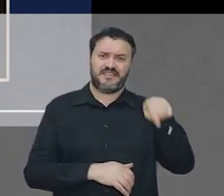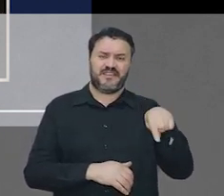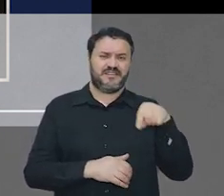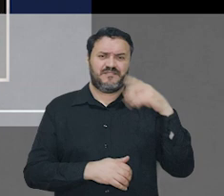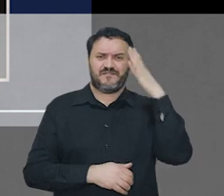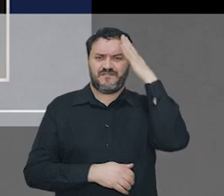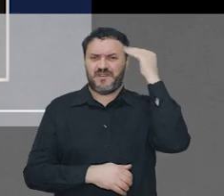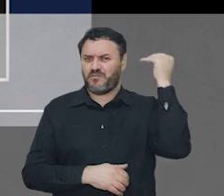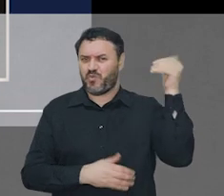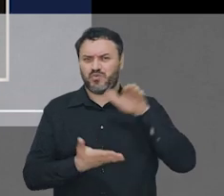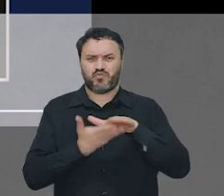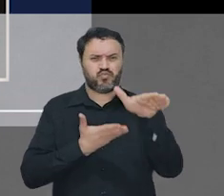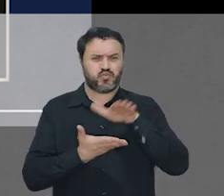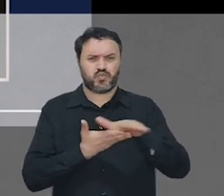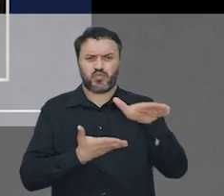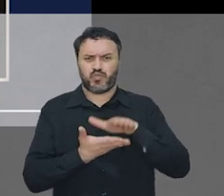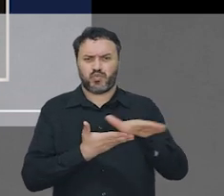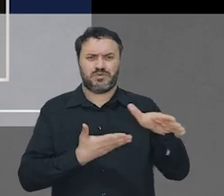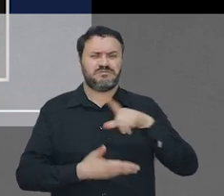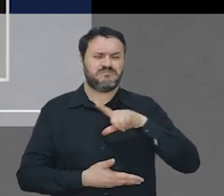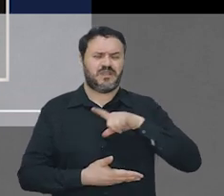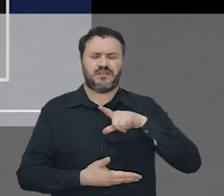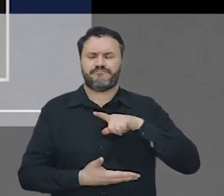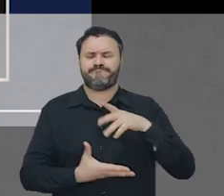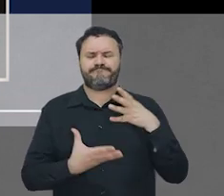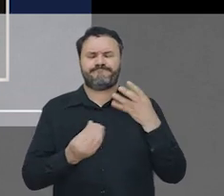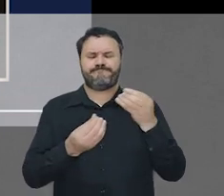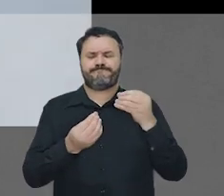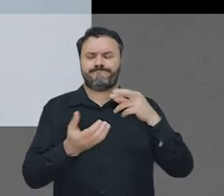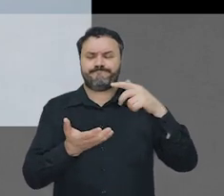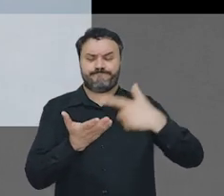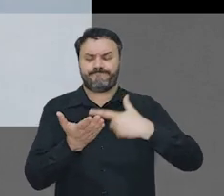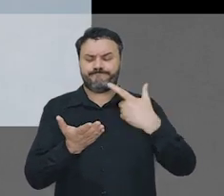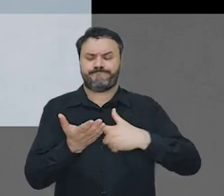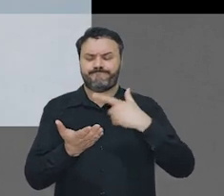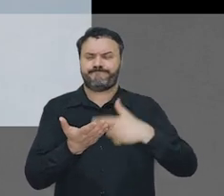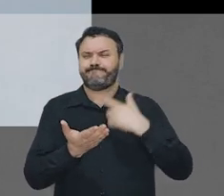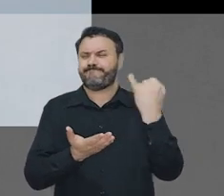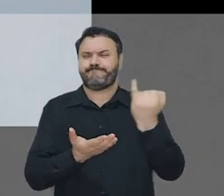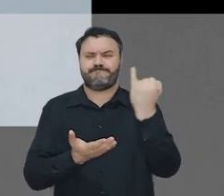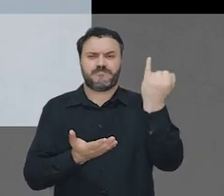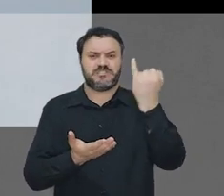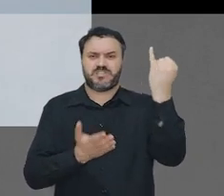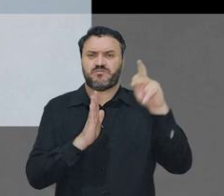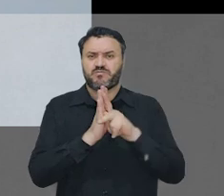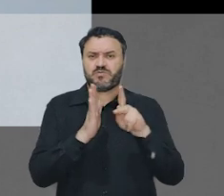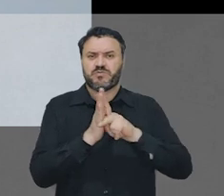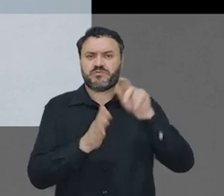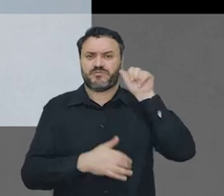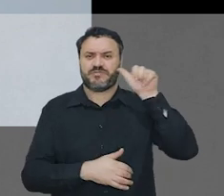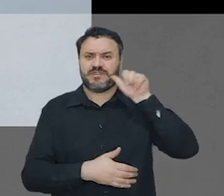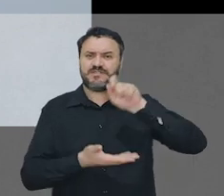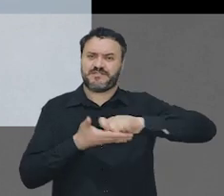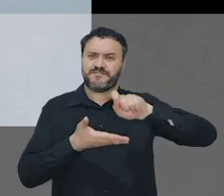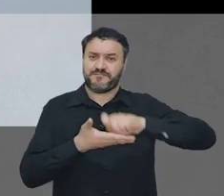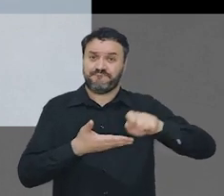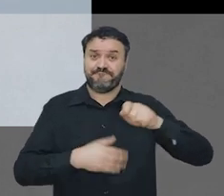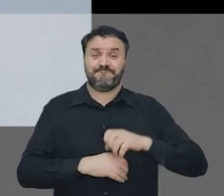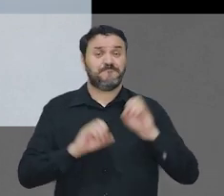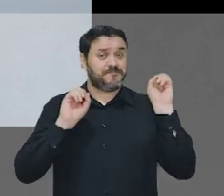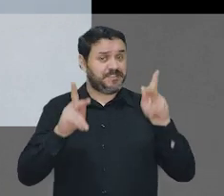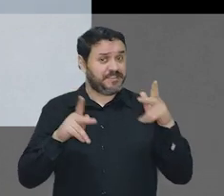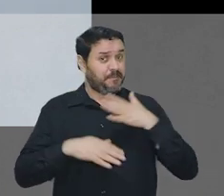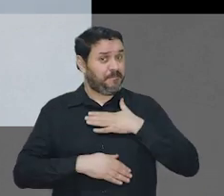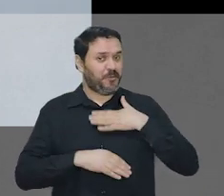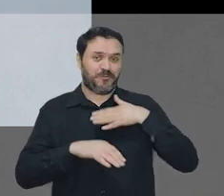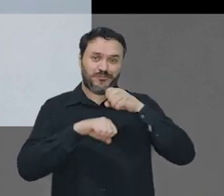publicação, entre outros tantos nomes importantes. Bom, então fica essa minha sugestão, espero que vocês